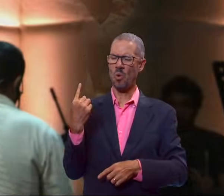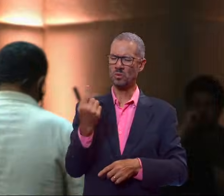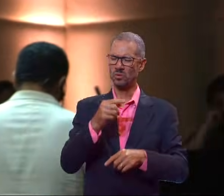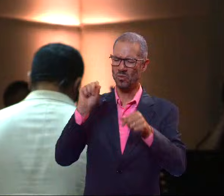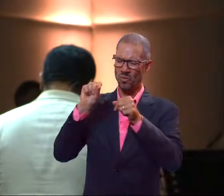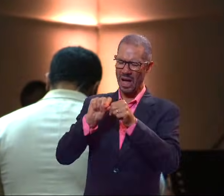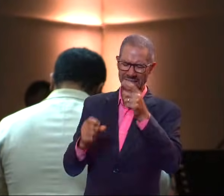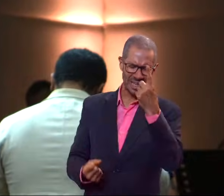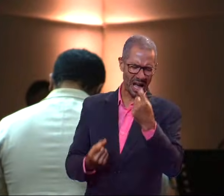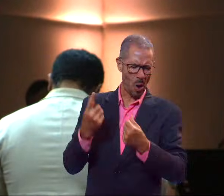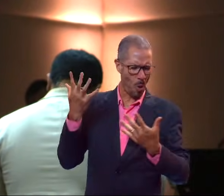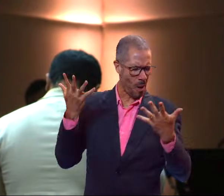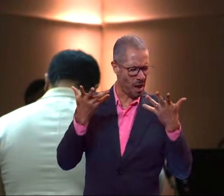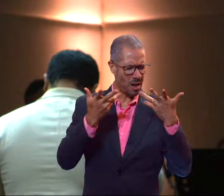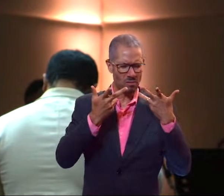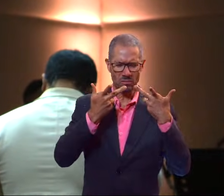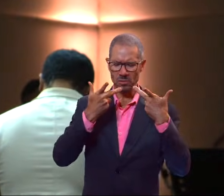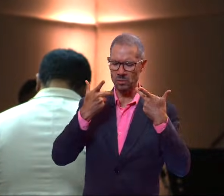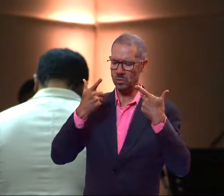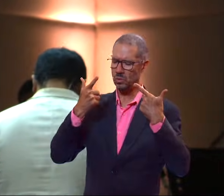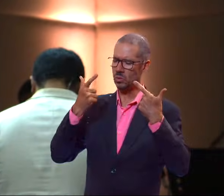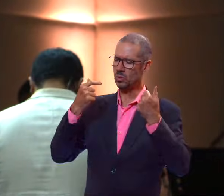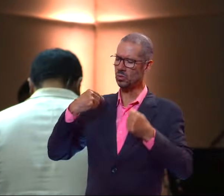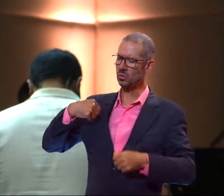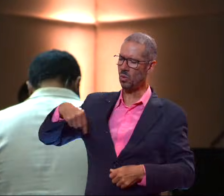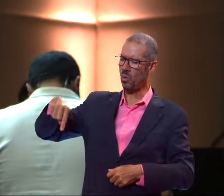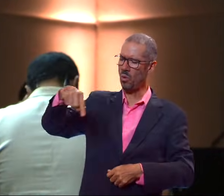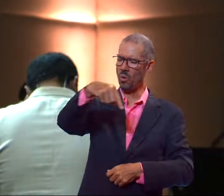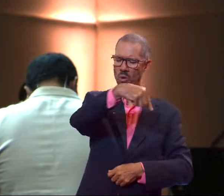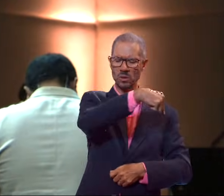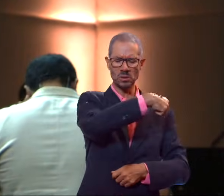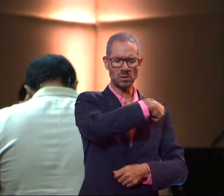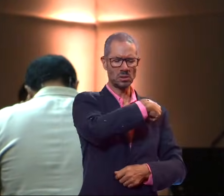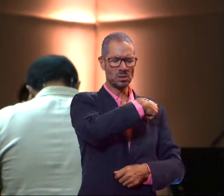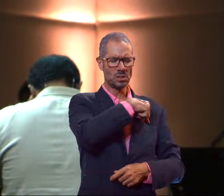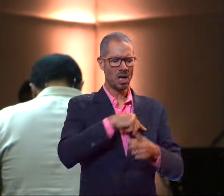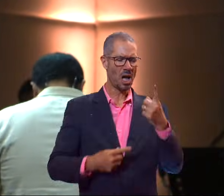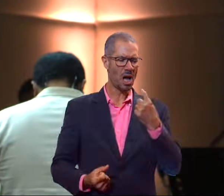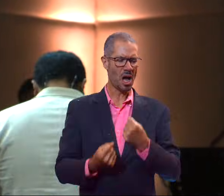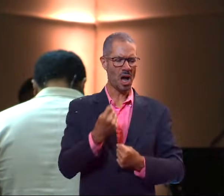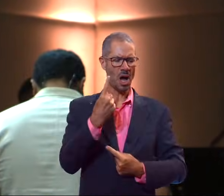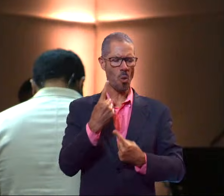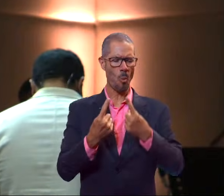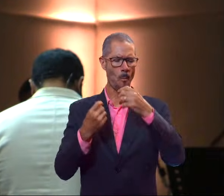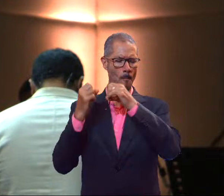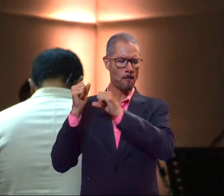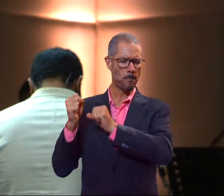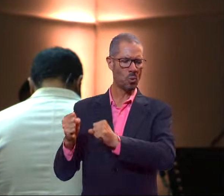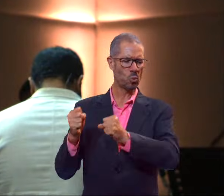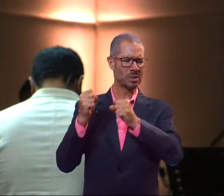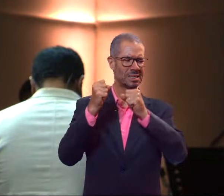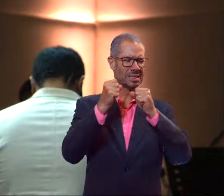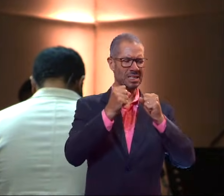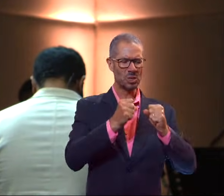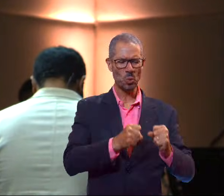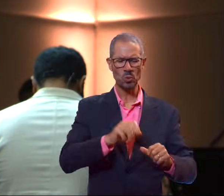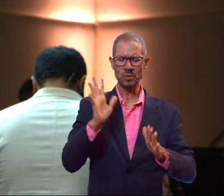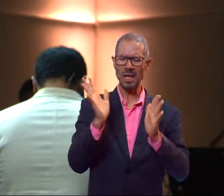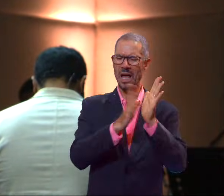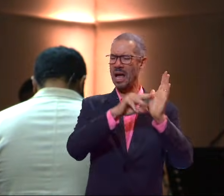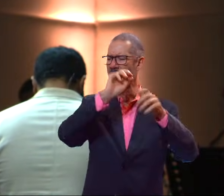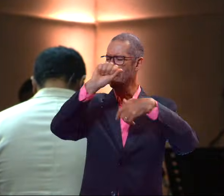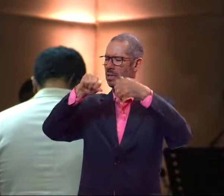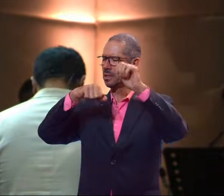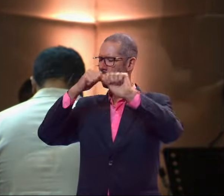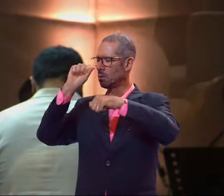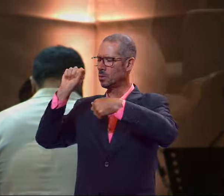Faz algo maravilhoso entre nós, algo poderoso, algo lindo,